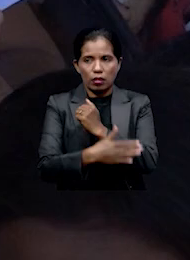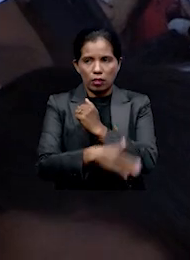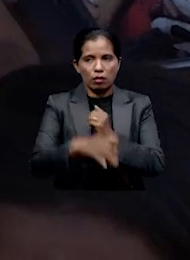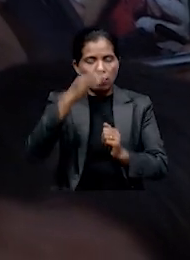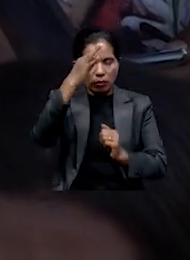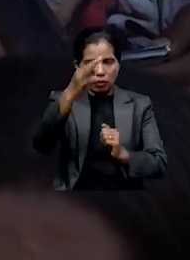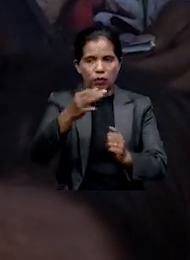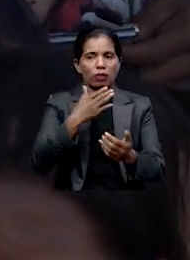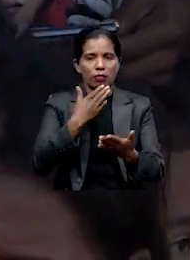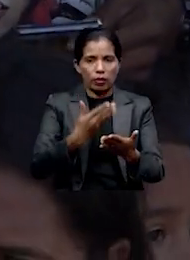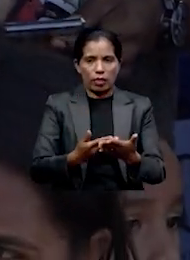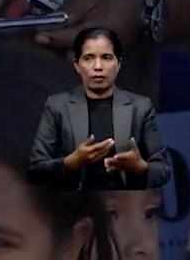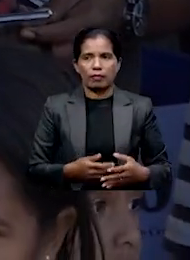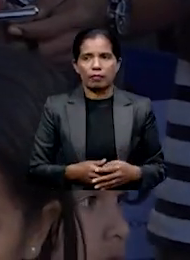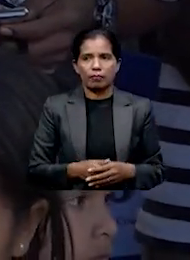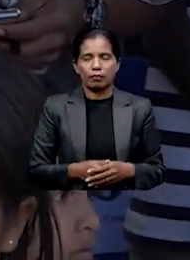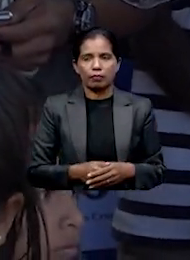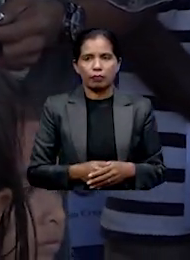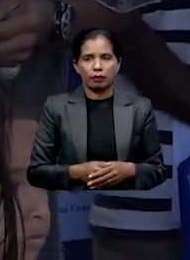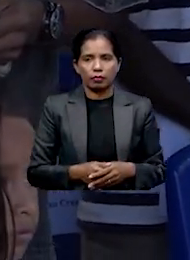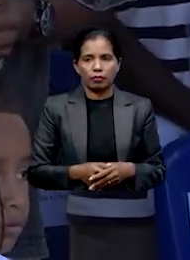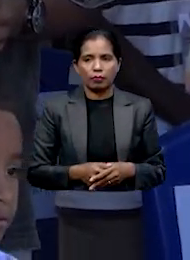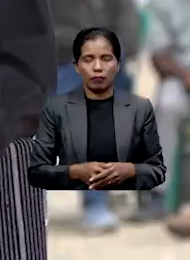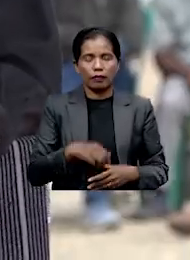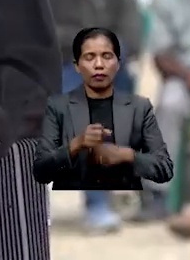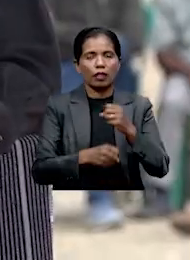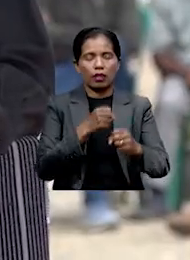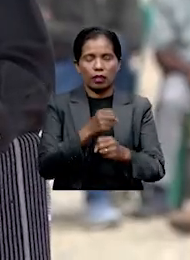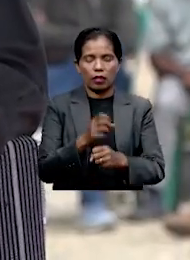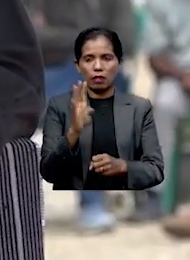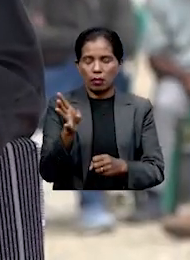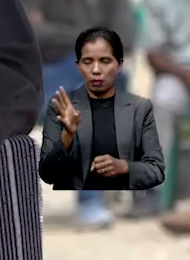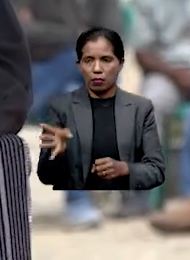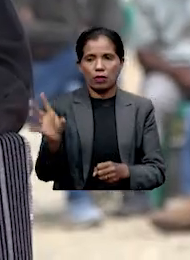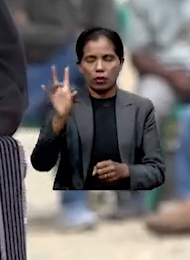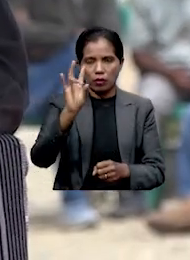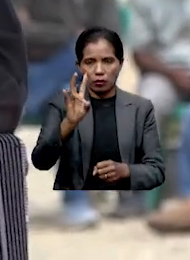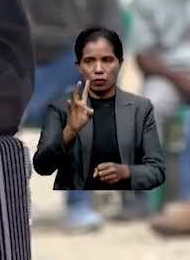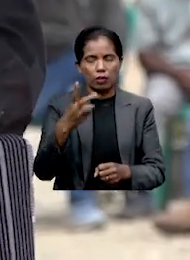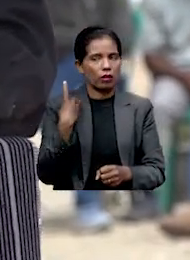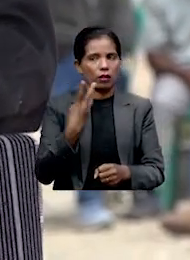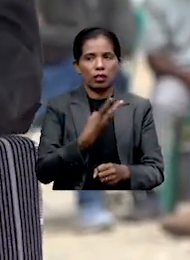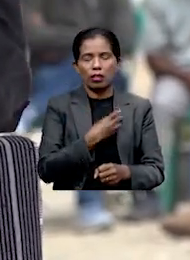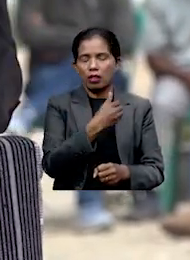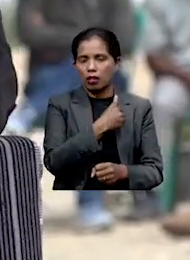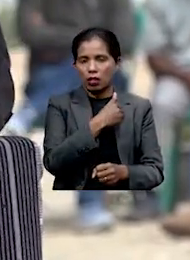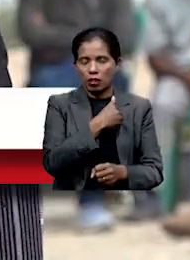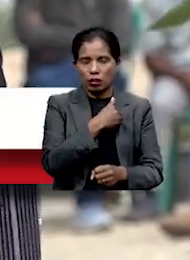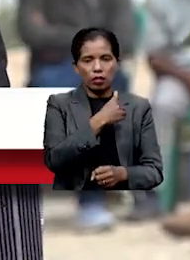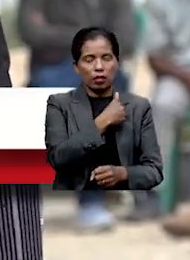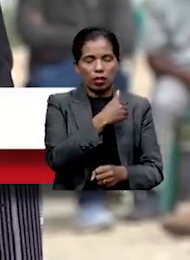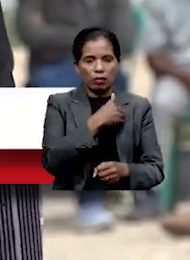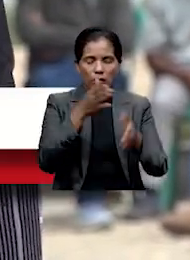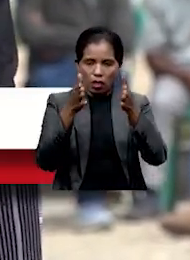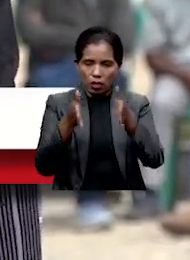ne bem magdiak Liu. Tinan hatro lo resihito Liu, ita sirau kakui ita ne mate roto.